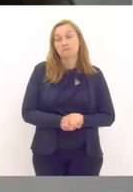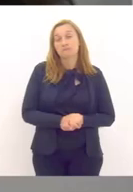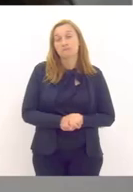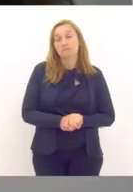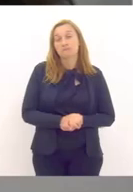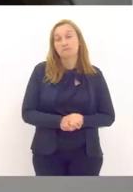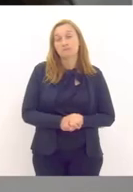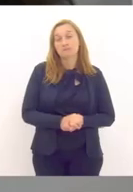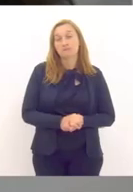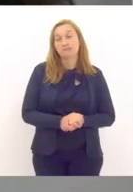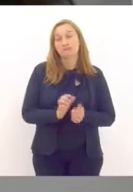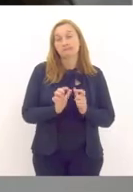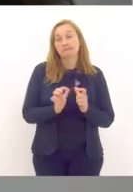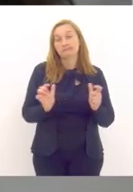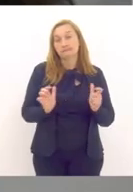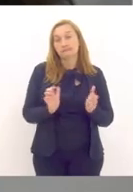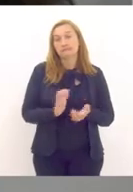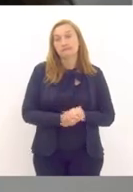médio tenha crescido